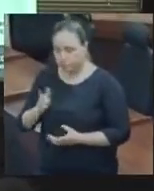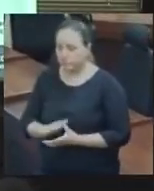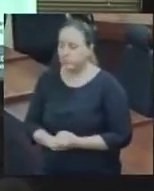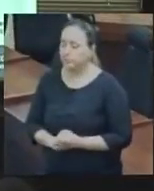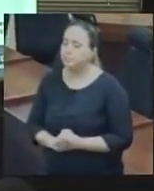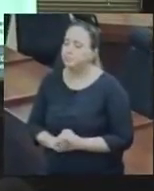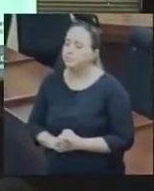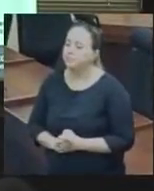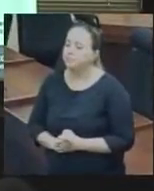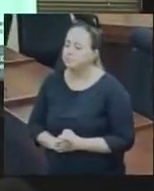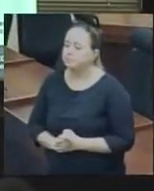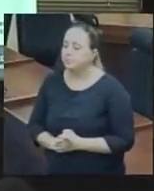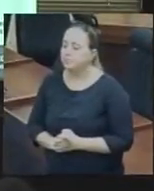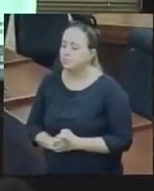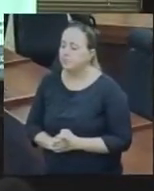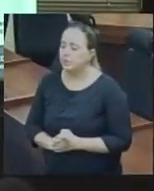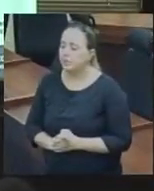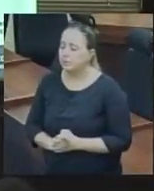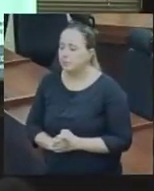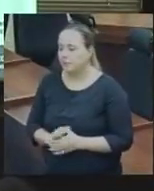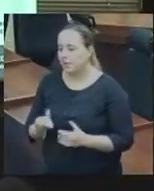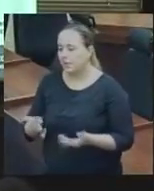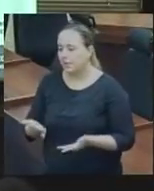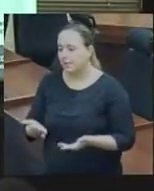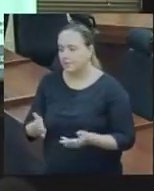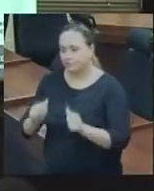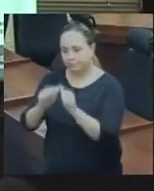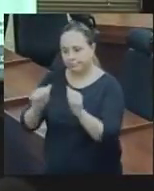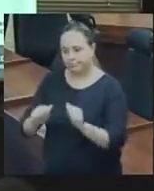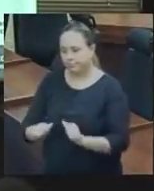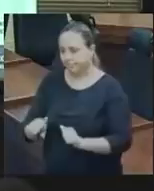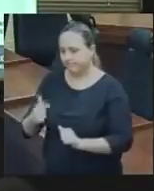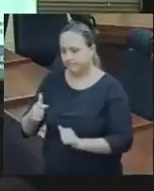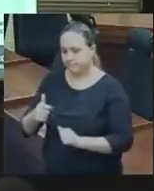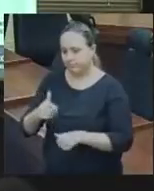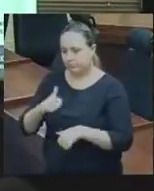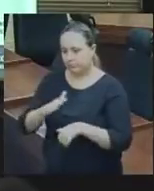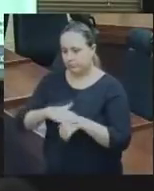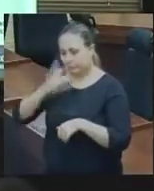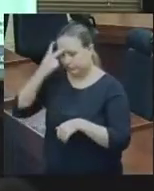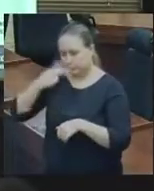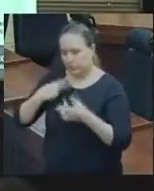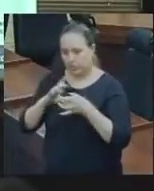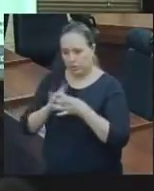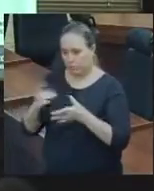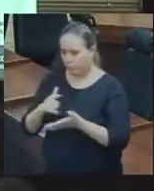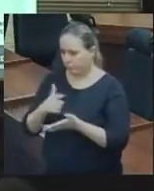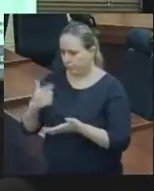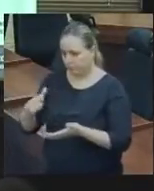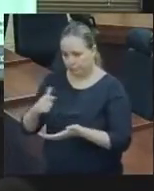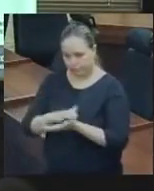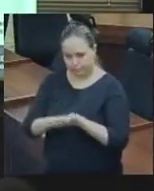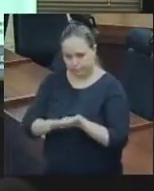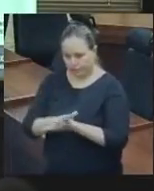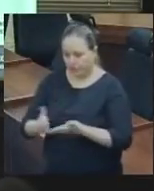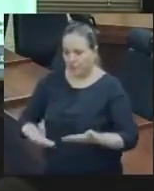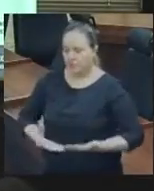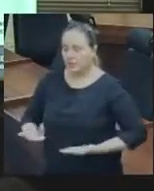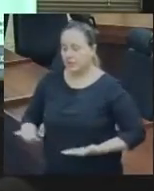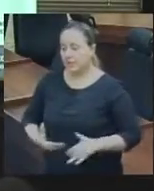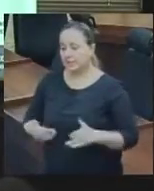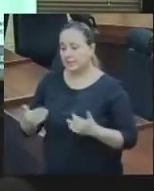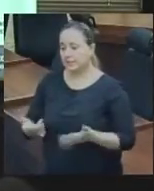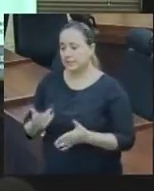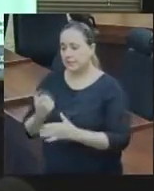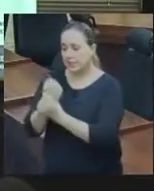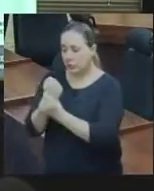isso certamente não há nenhuma autonomia de serviço e ele é de máxima